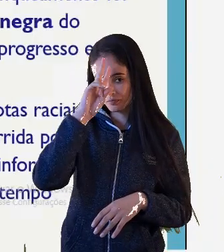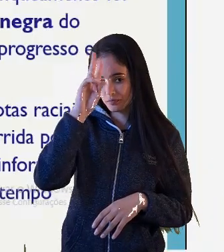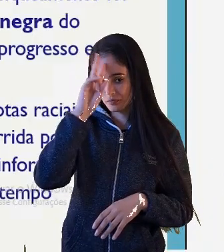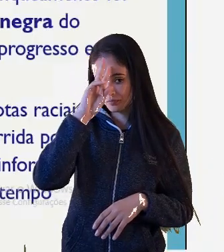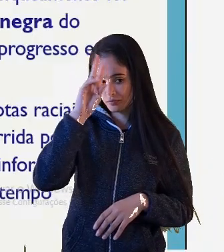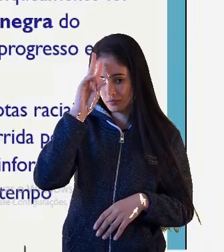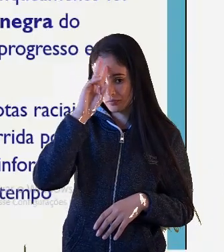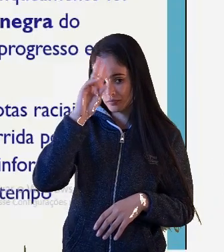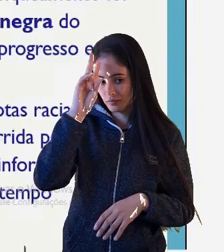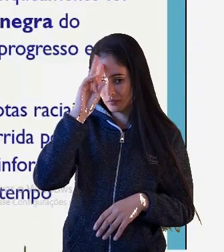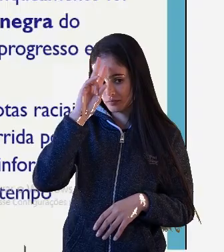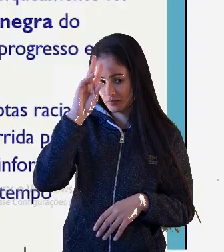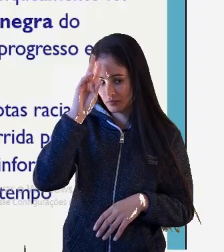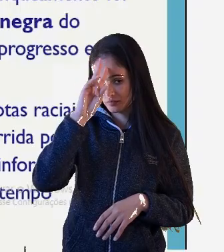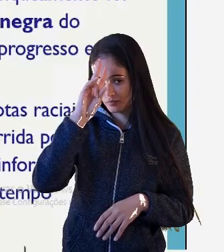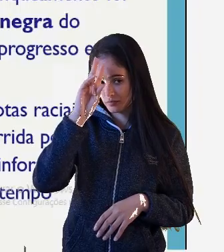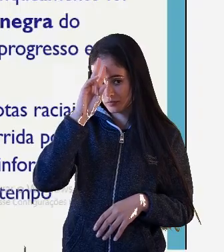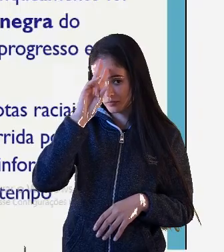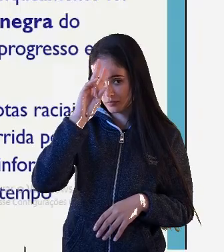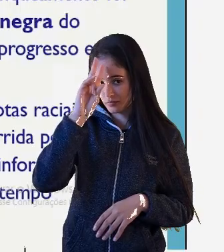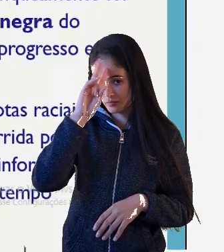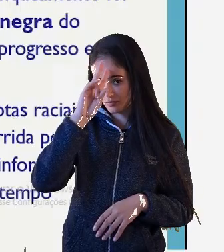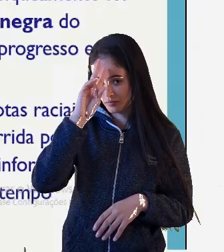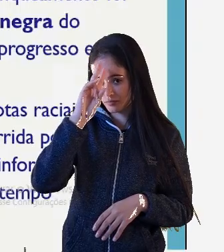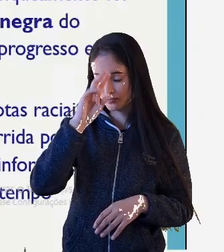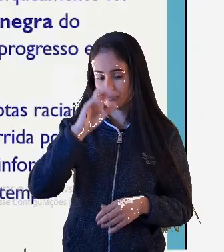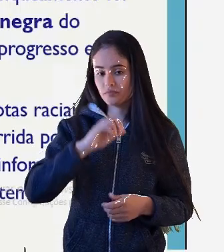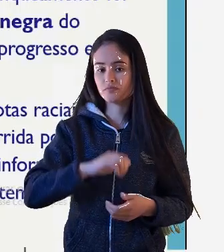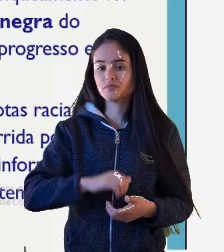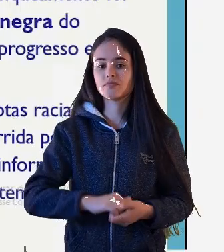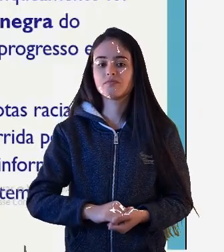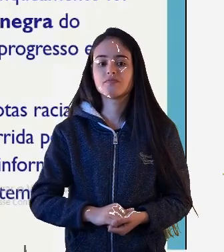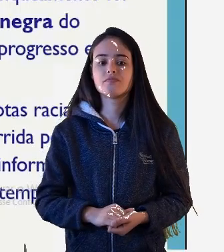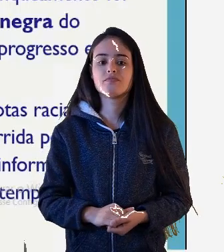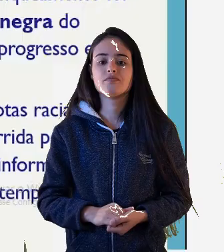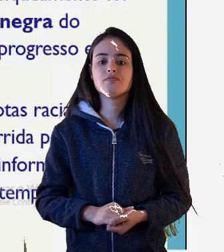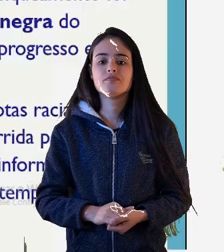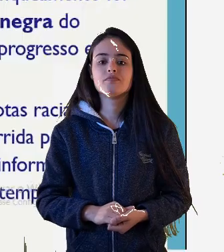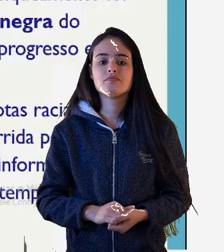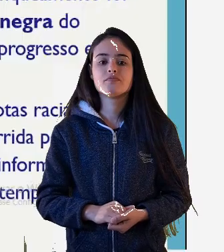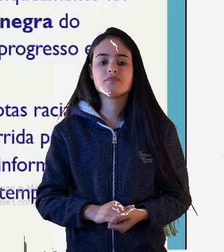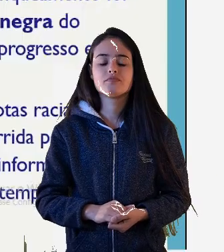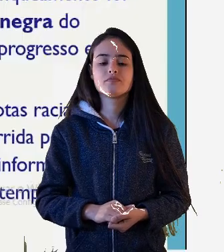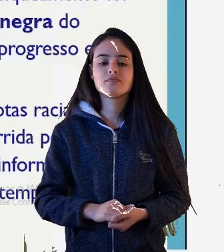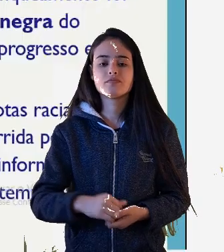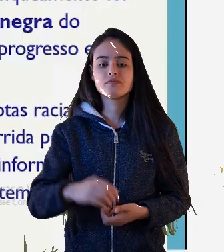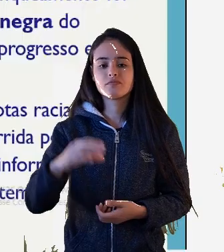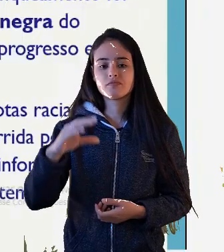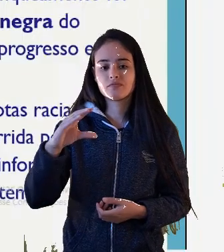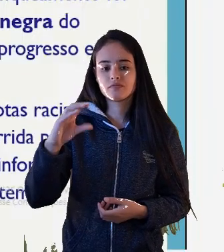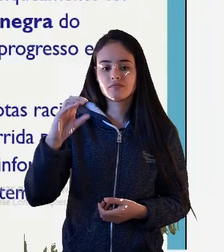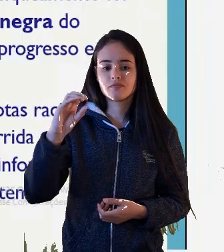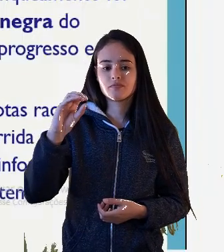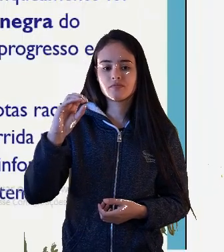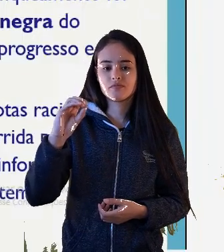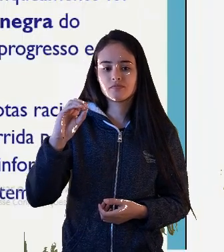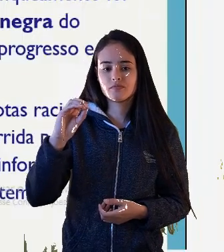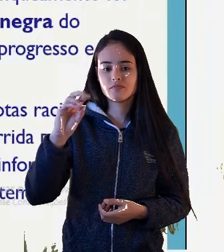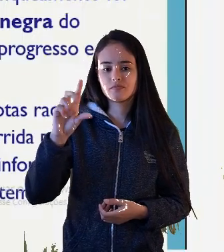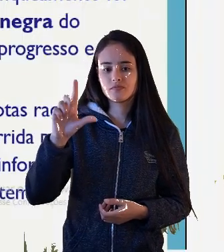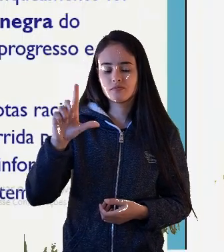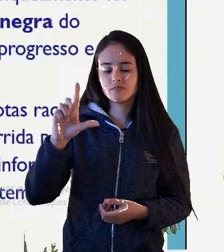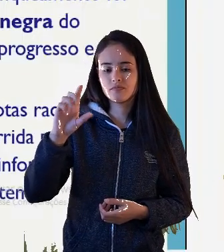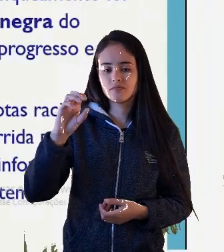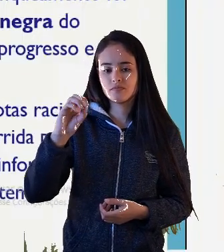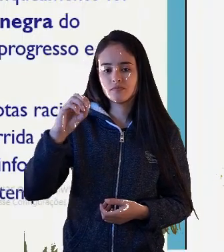quadro da redenção de Kant, né? Era a política do branqueamento, que foi uma estratégia deliberada de exclusão da população negra